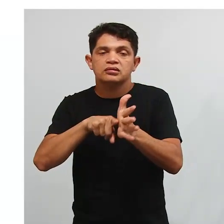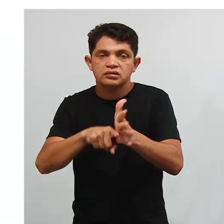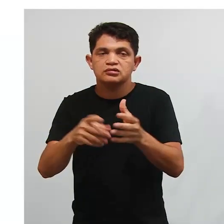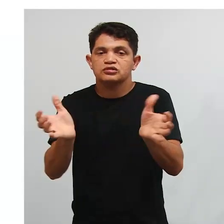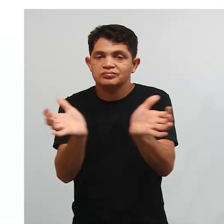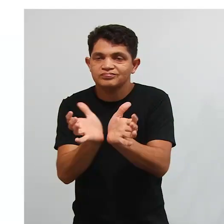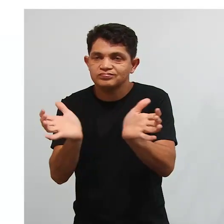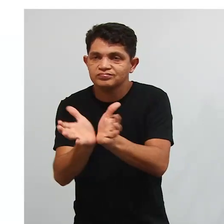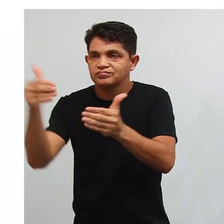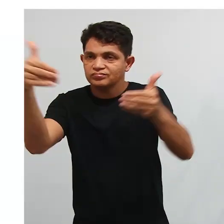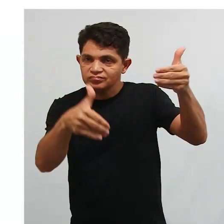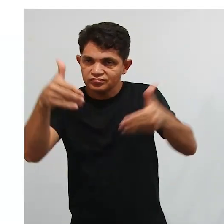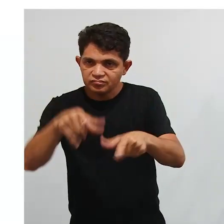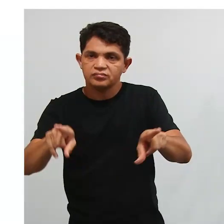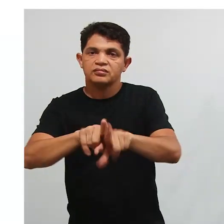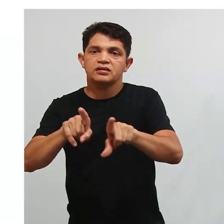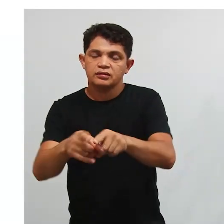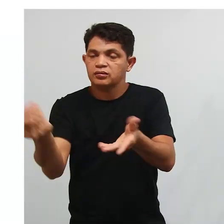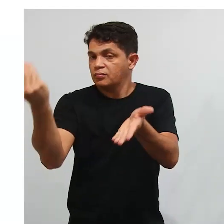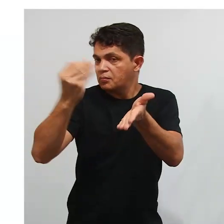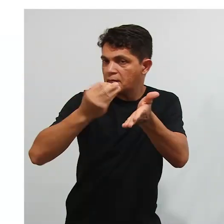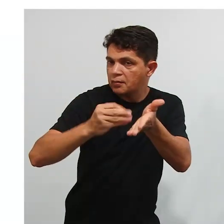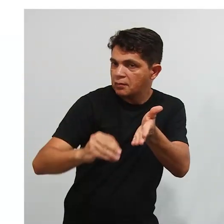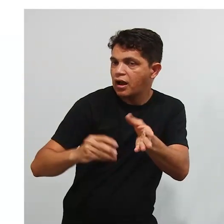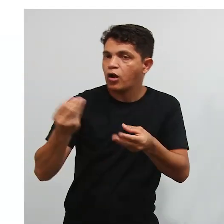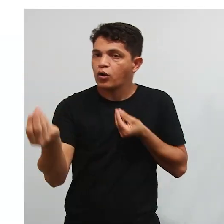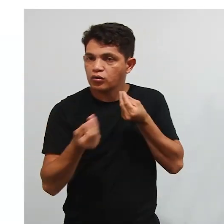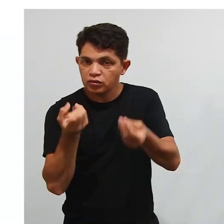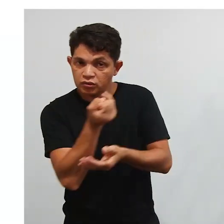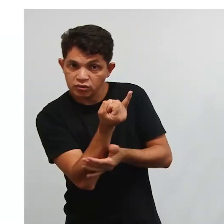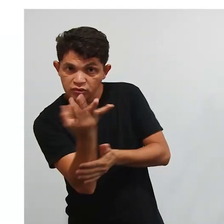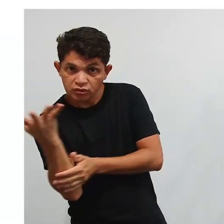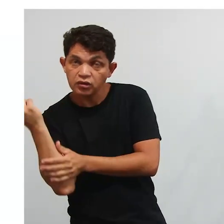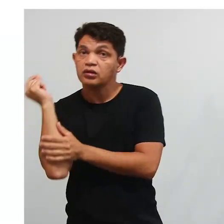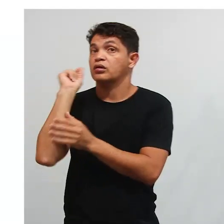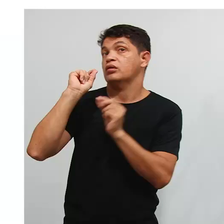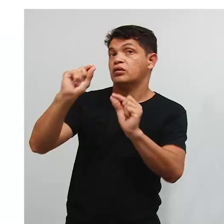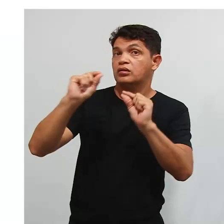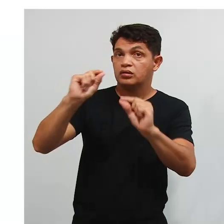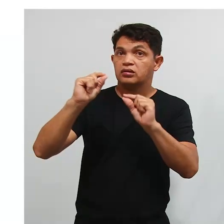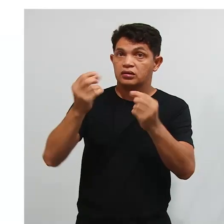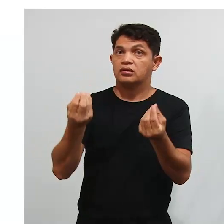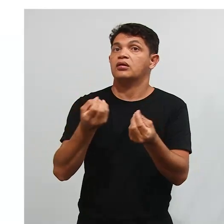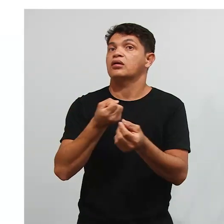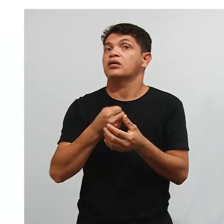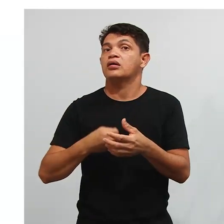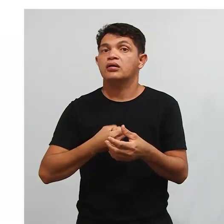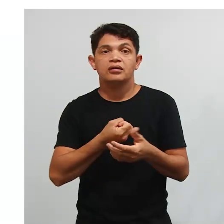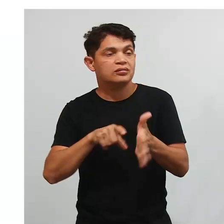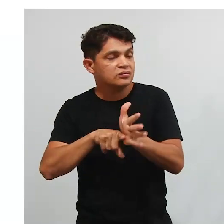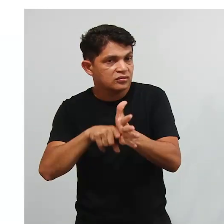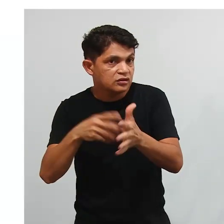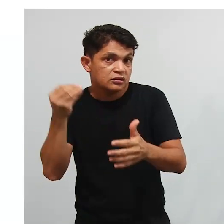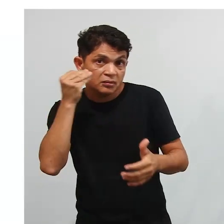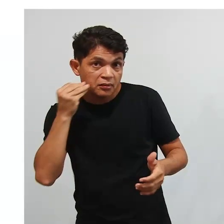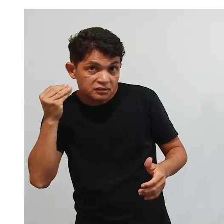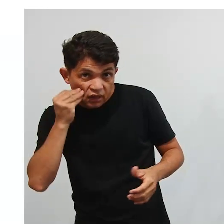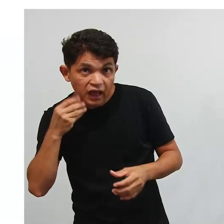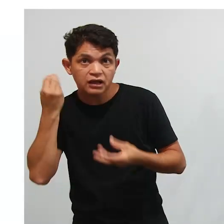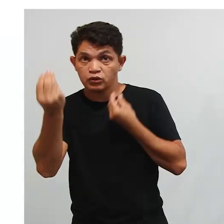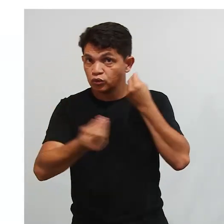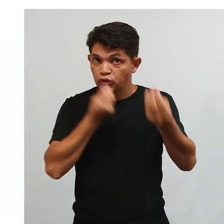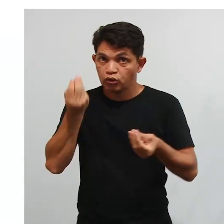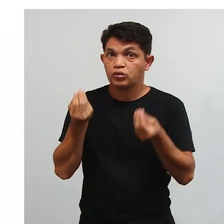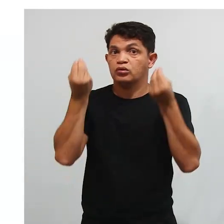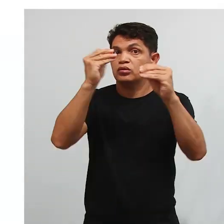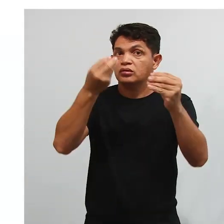pesquisa participante pesquisação enquanto que a quantitativa ele vai ser pesquisa experimental